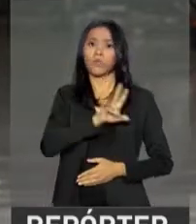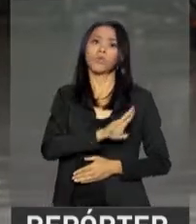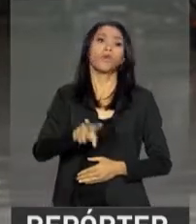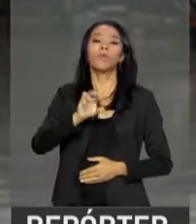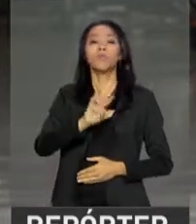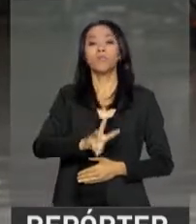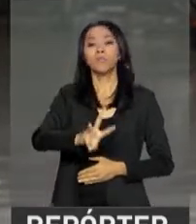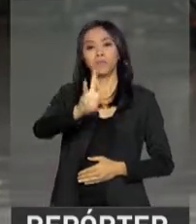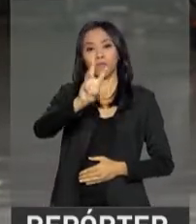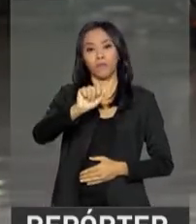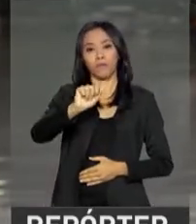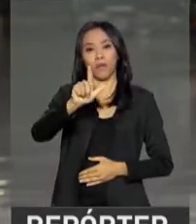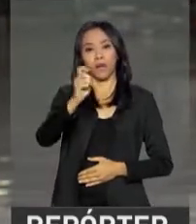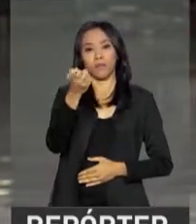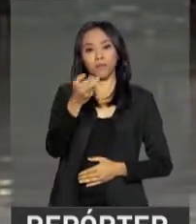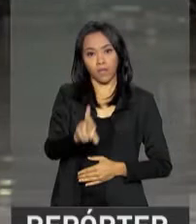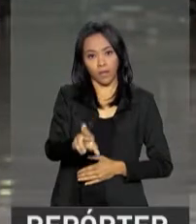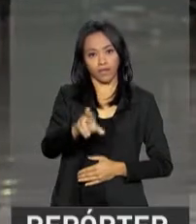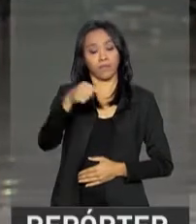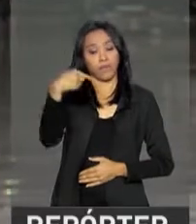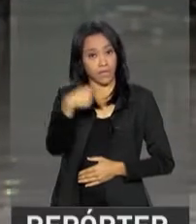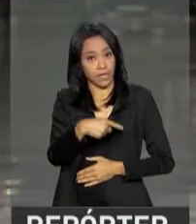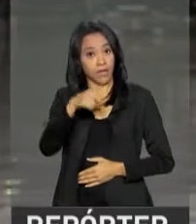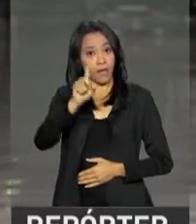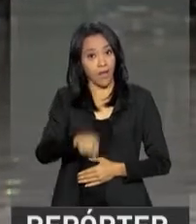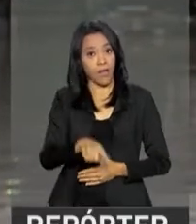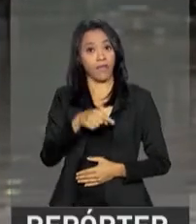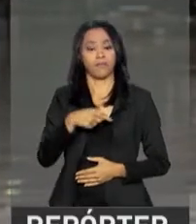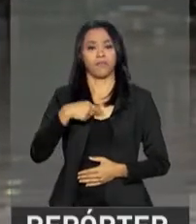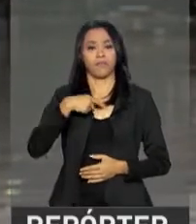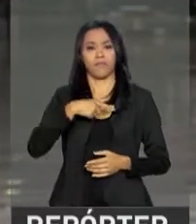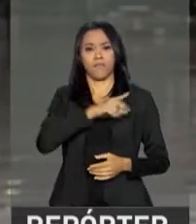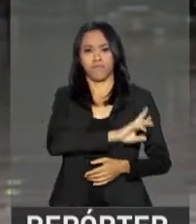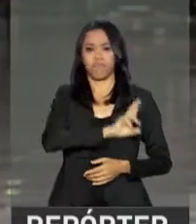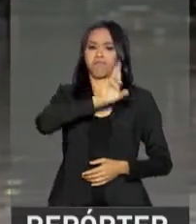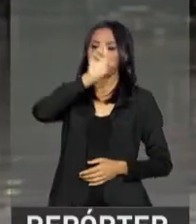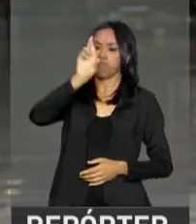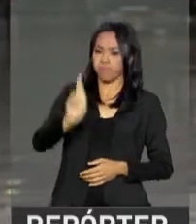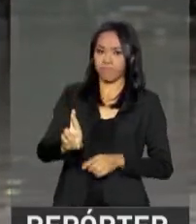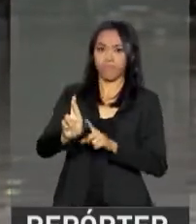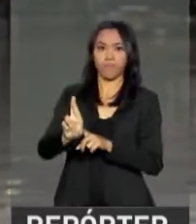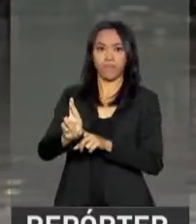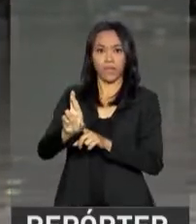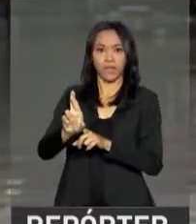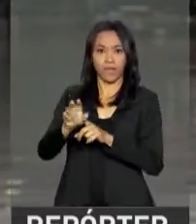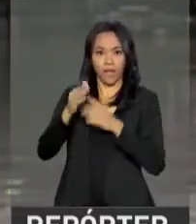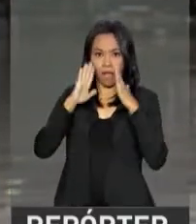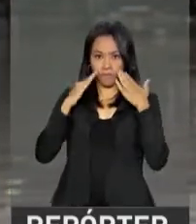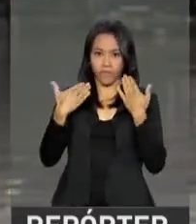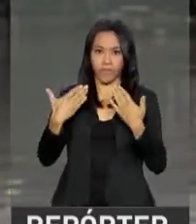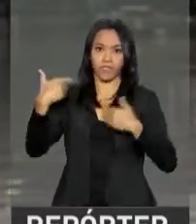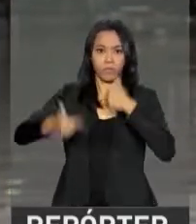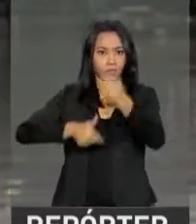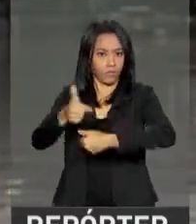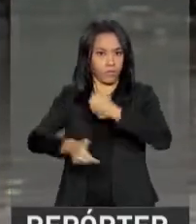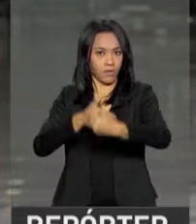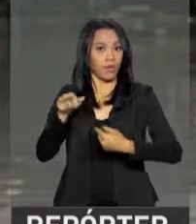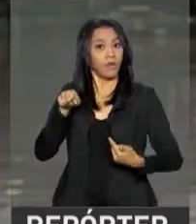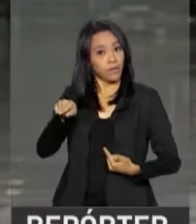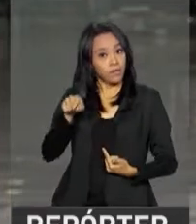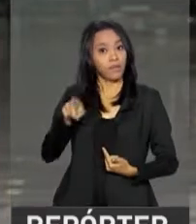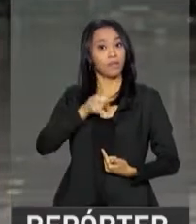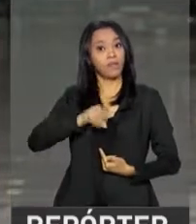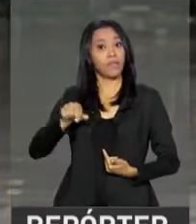sousa braga neto do comando militar do leste ele será o interventor no estado e terá o comando da